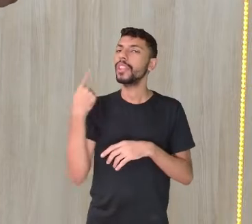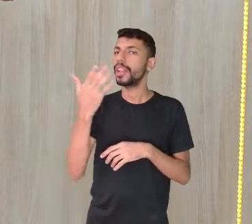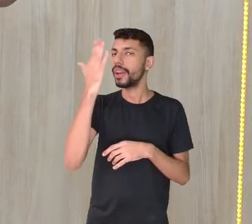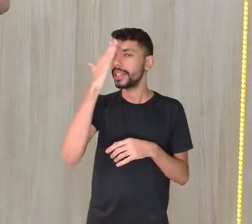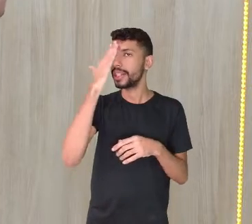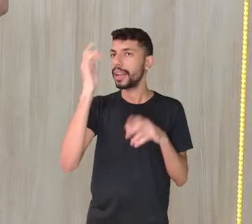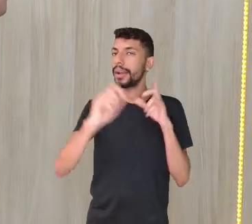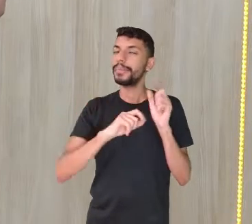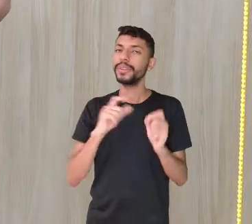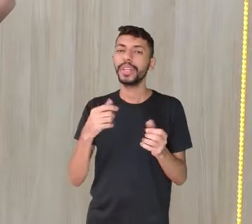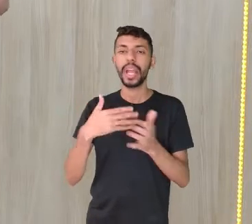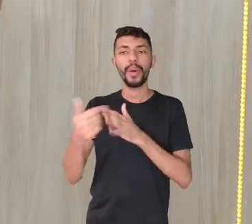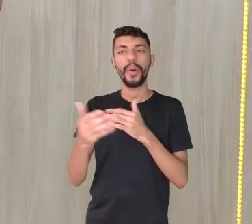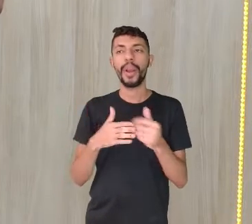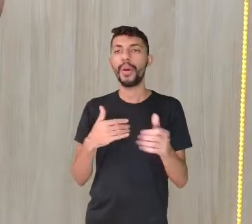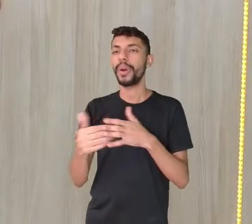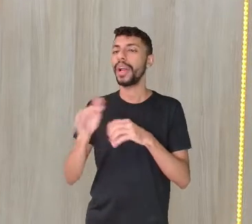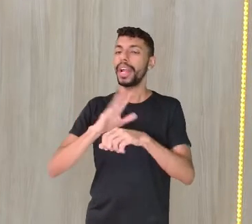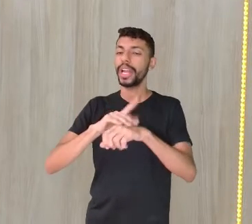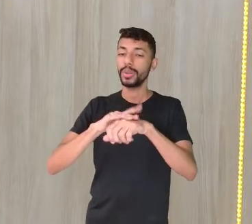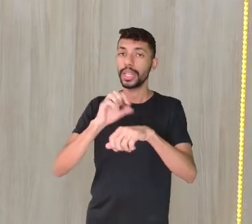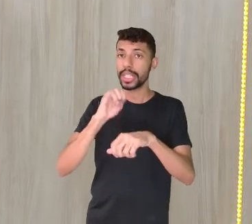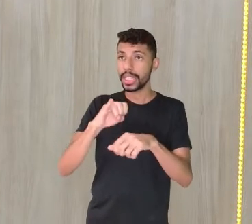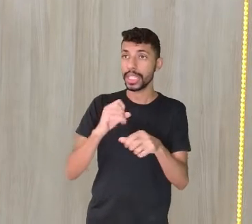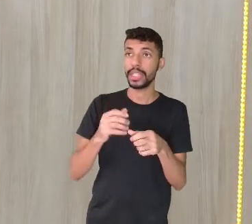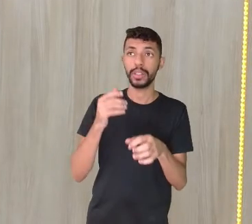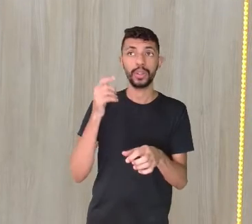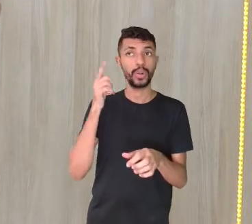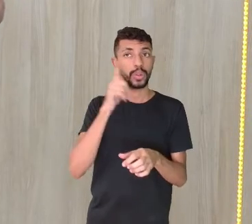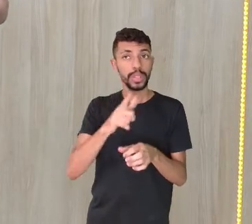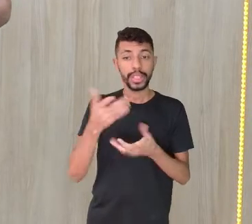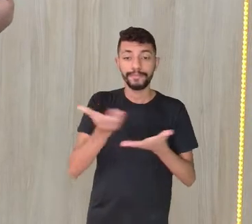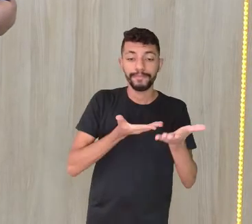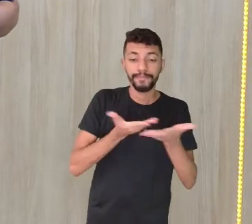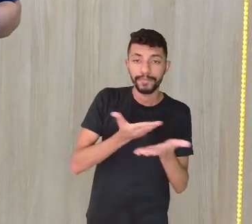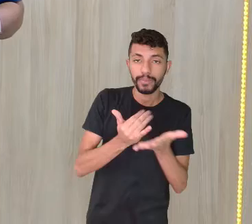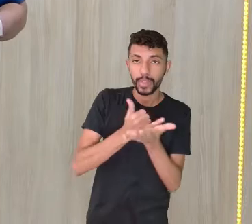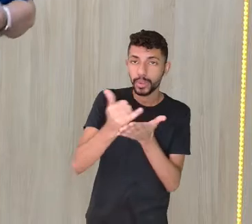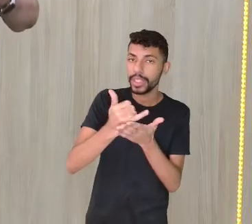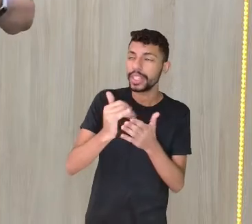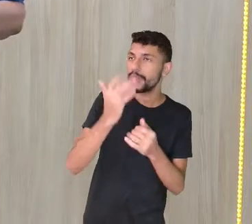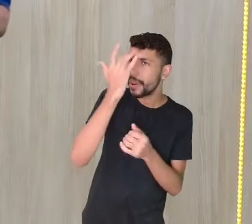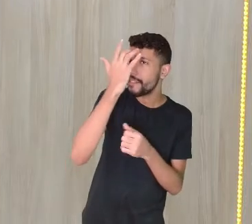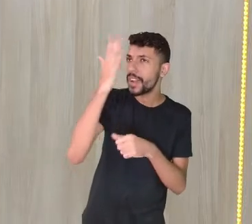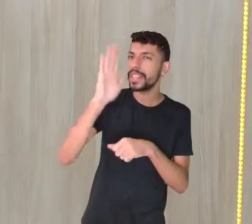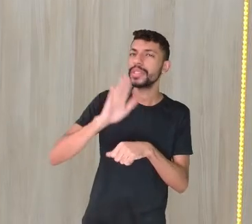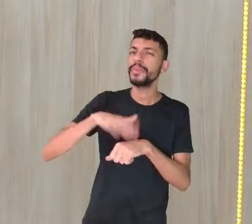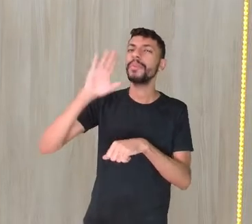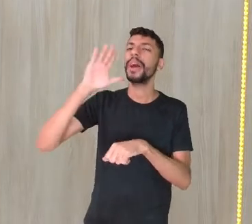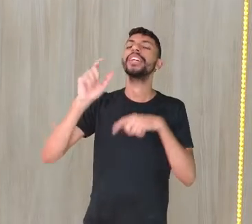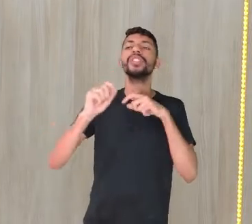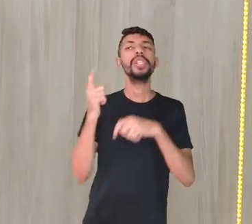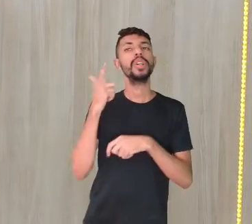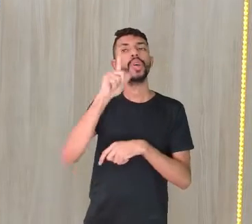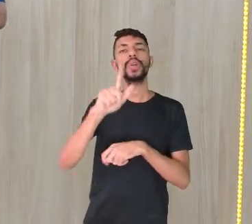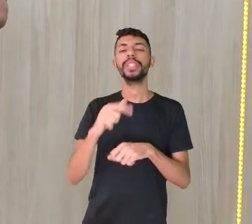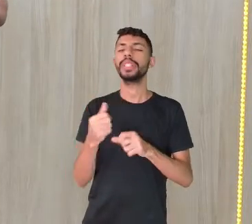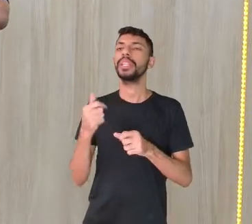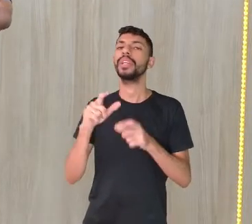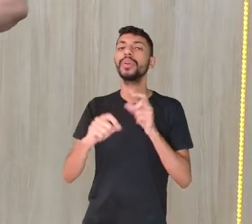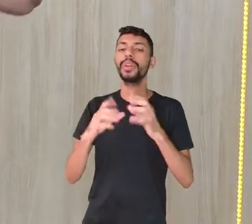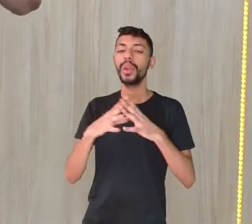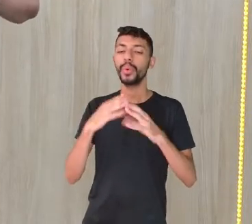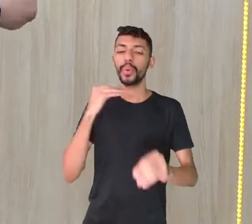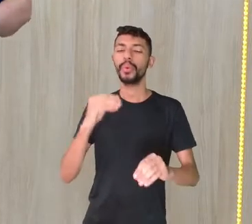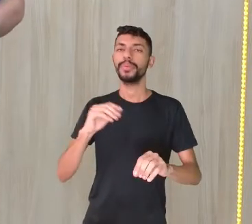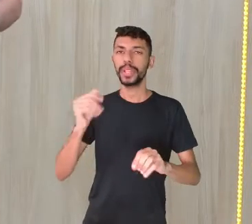que qualquer doença, sendo tratada no início, é mais fácil de conseguir a cura, principalmente o câncer.